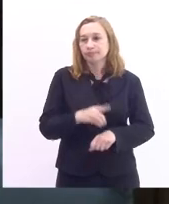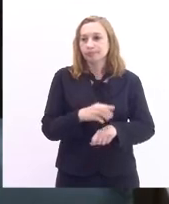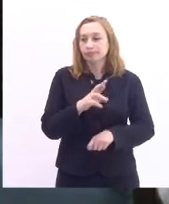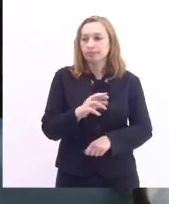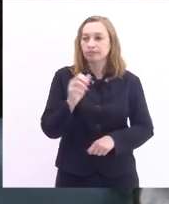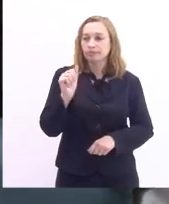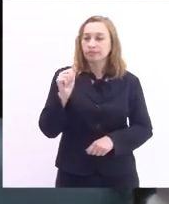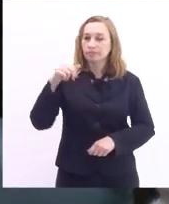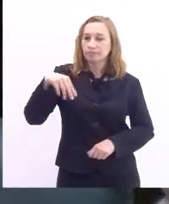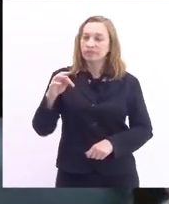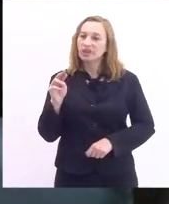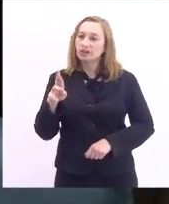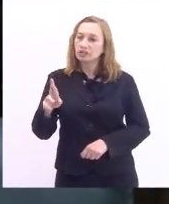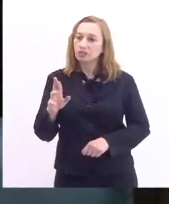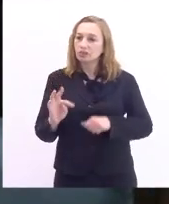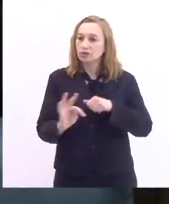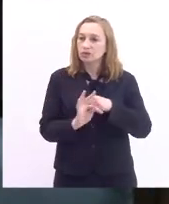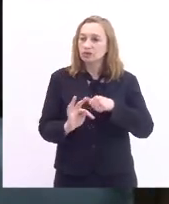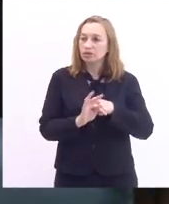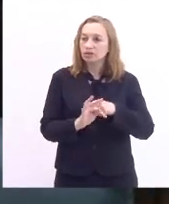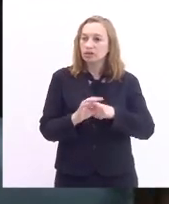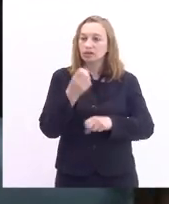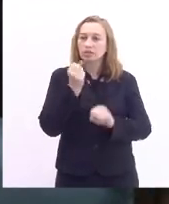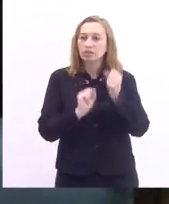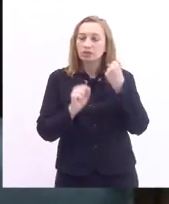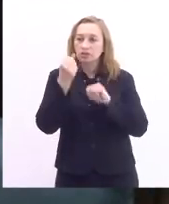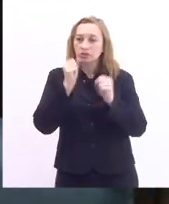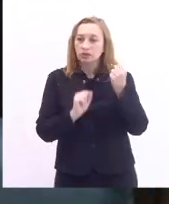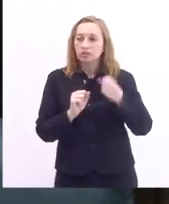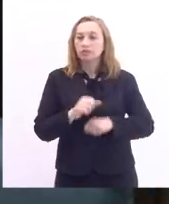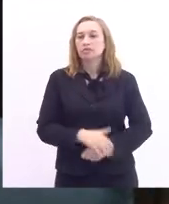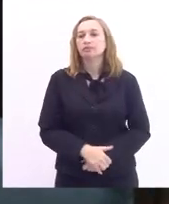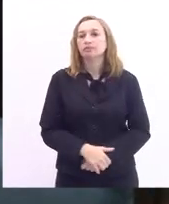Doutor Antenor que é um técnico Industrial é